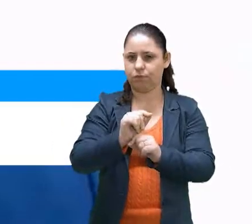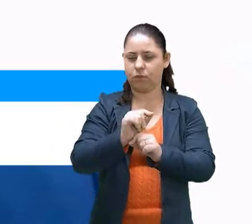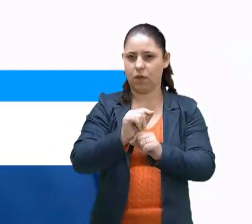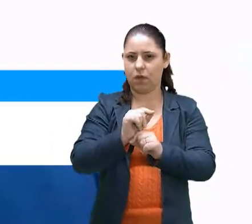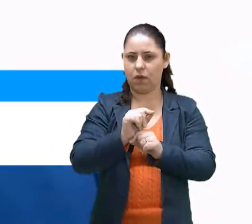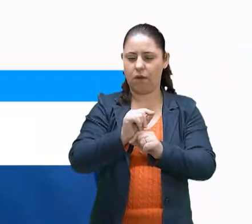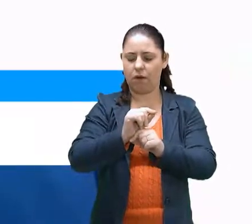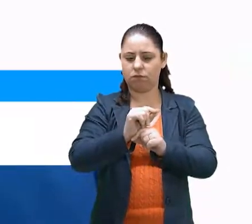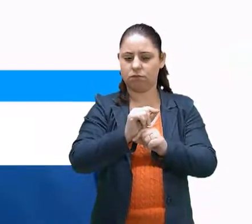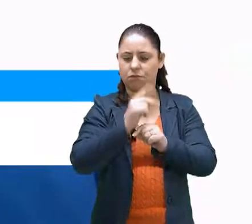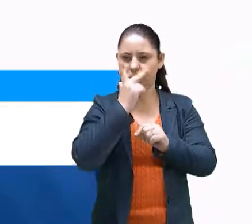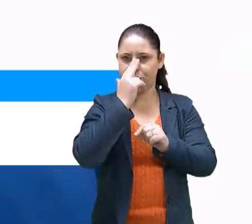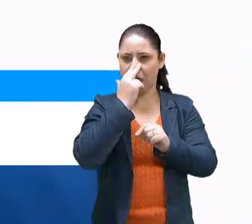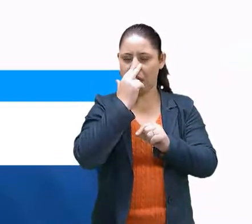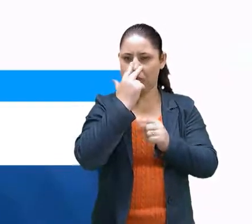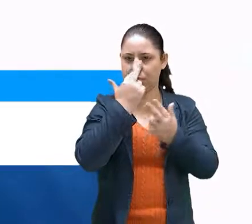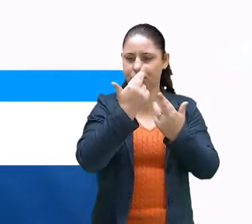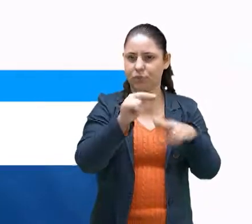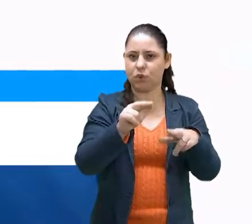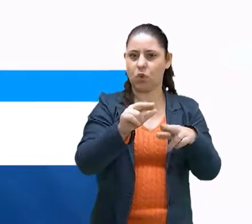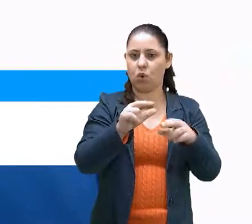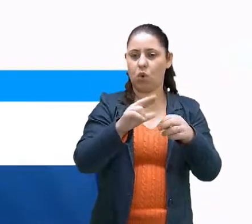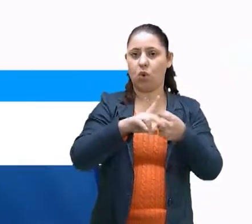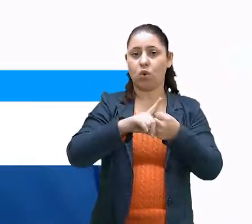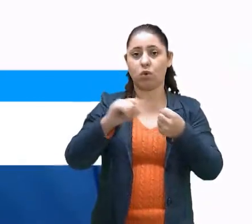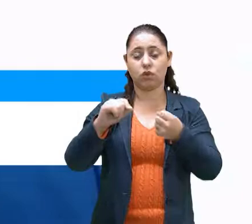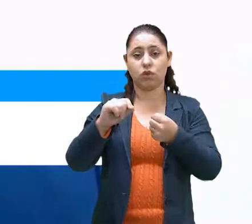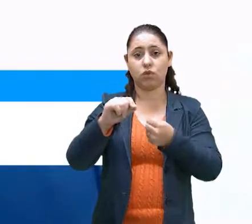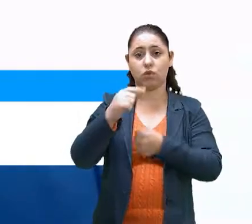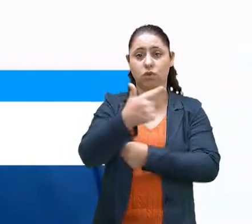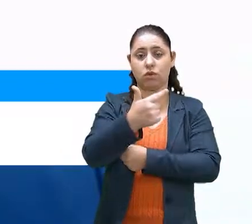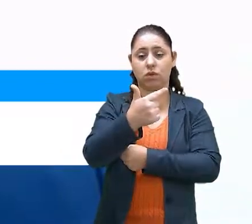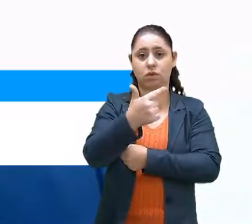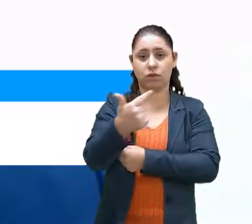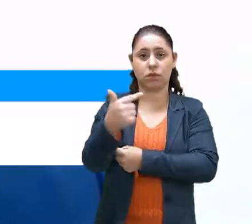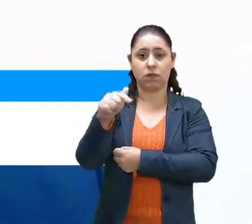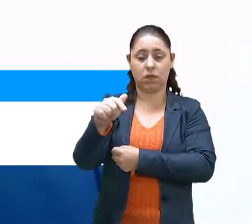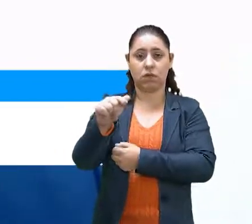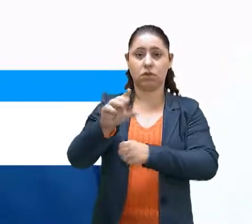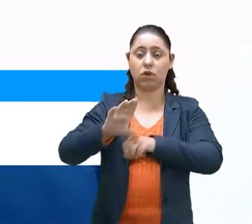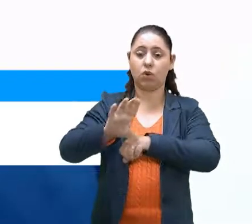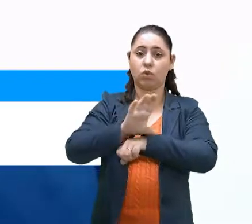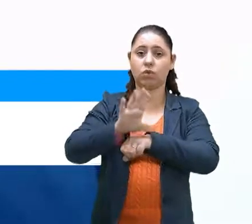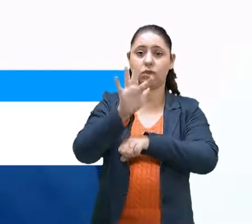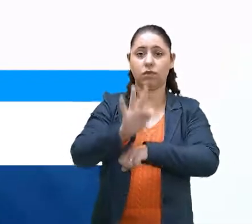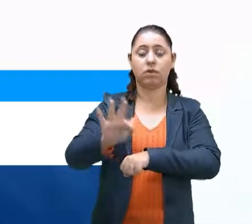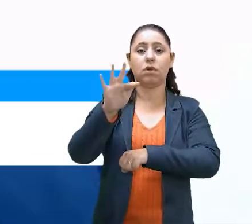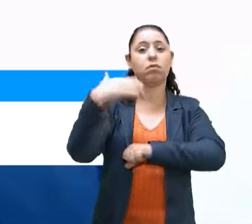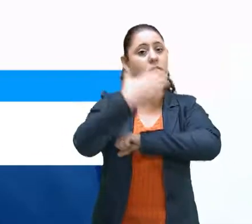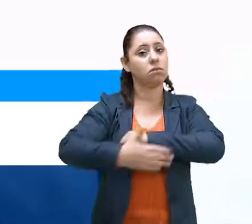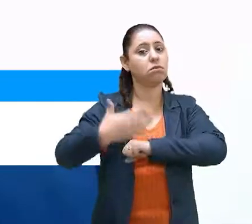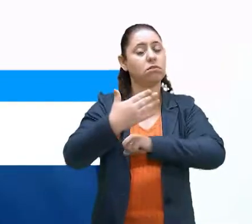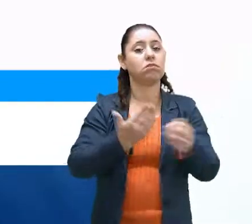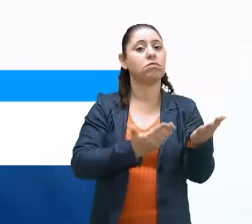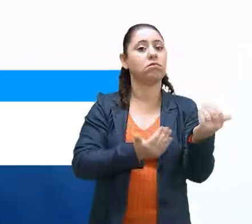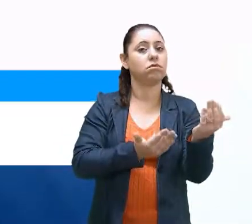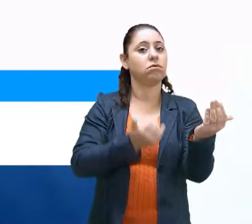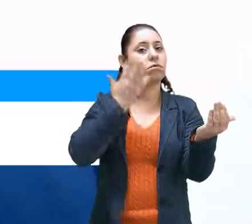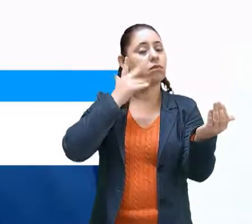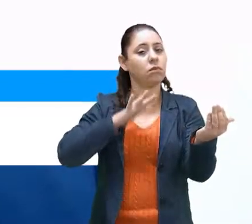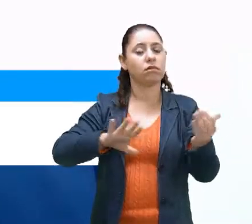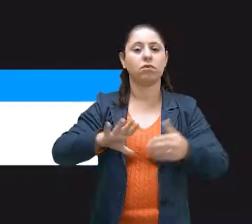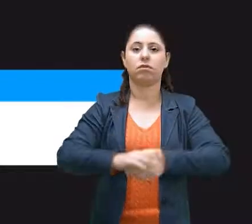a Constituição Federal Brasileira no seu artigo 227, que assegura a proteção integral à